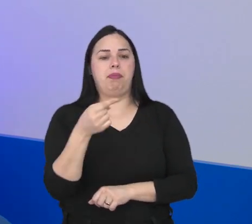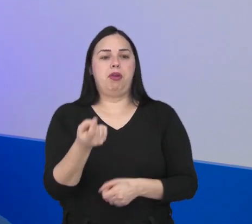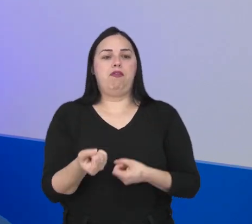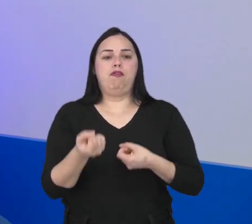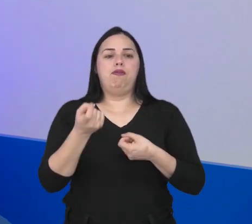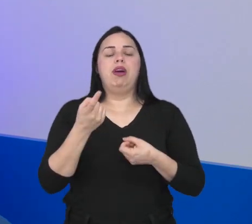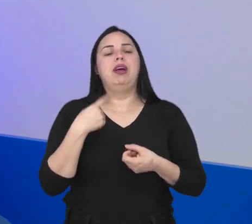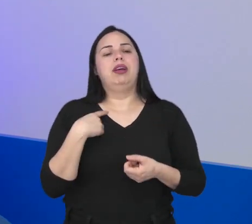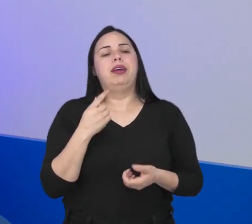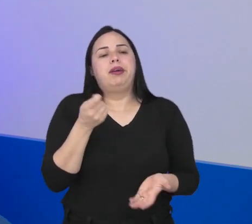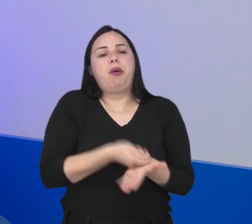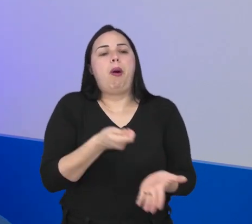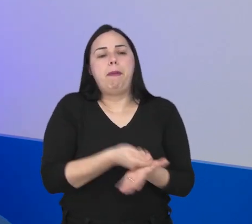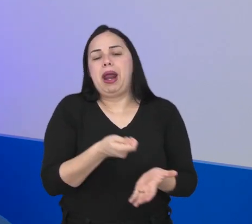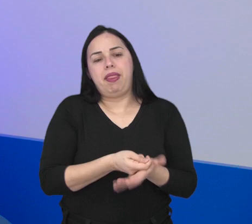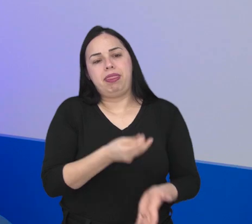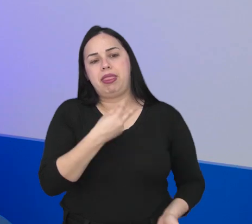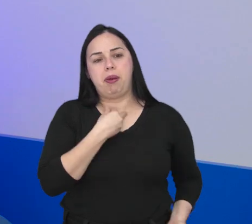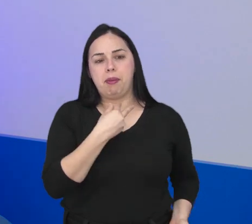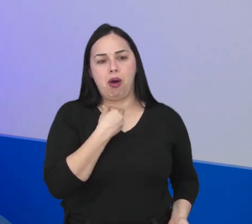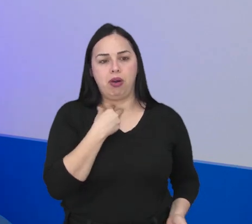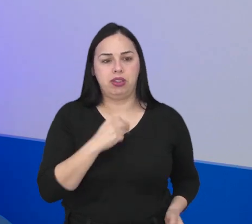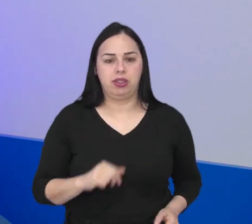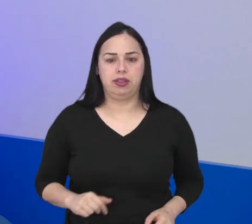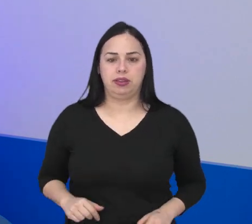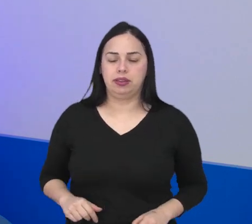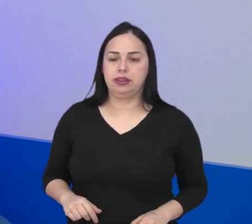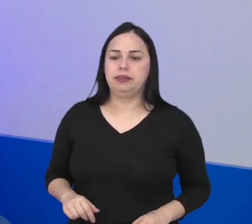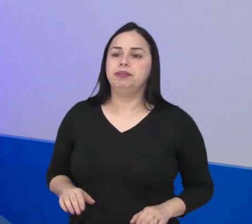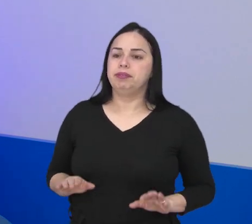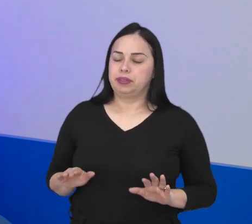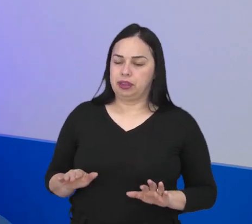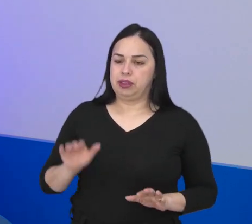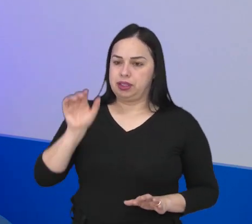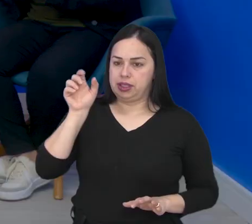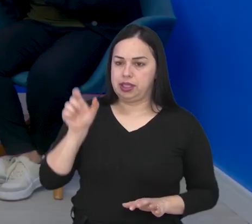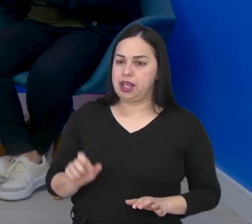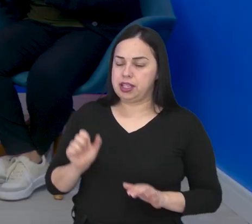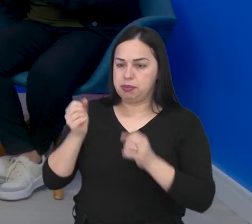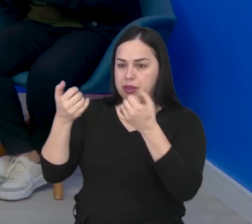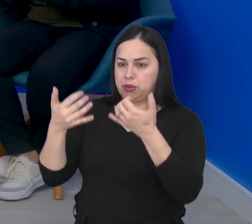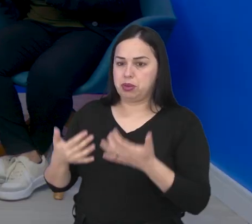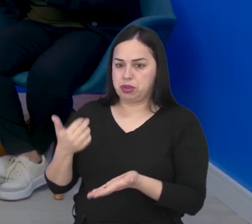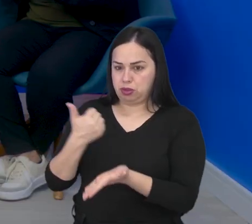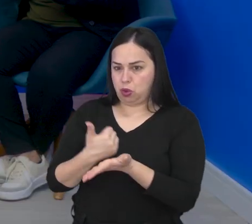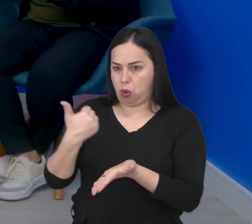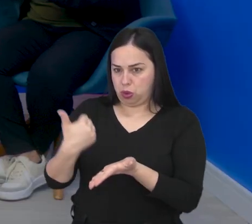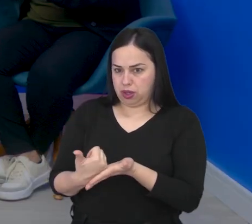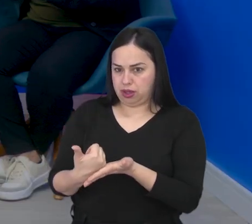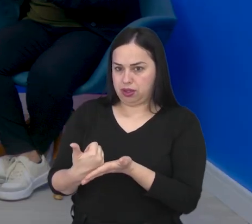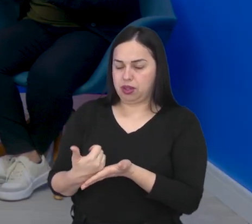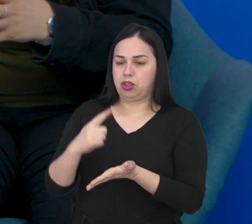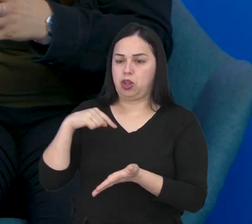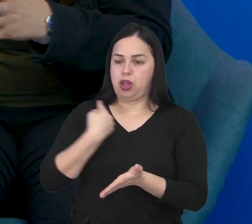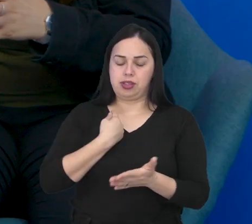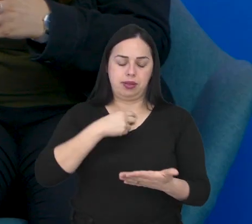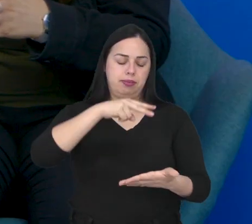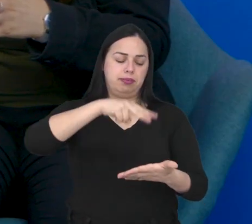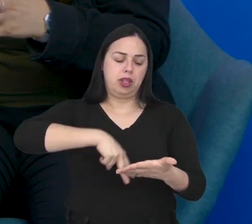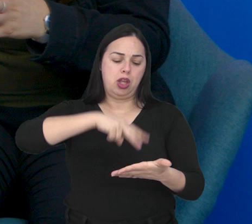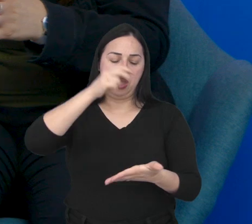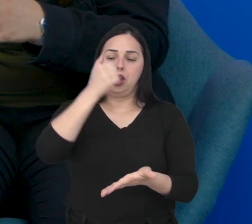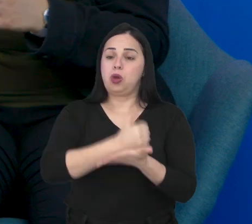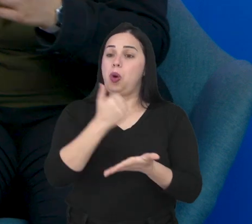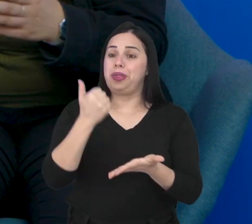e cobrar o retroativo em relação a essas horas não trabalhadas. Fernanda, você falou de contrato, o que a gente está acostumado é assinar um